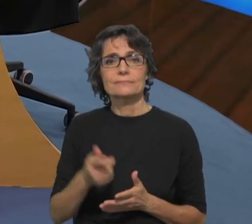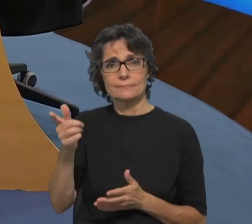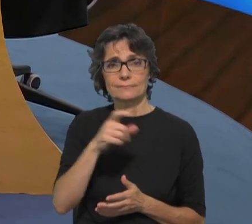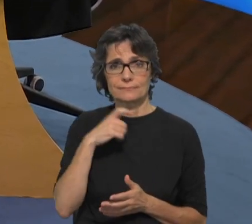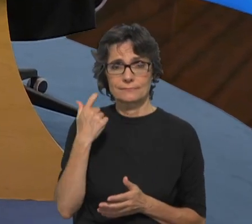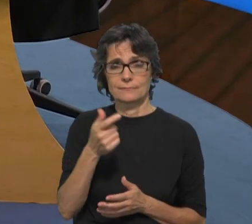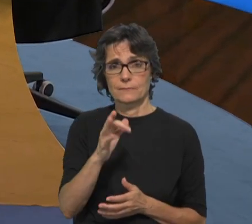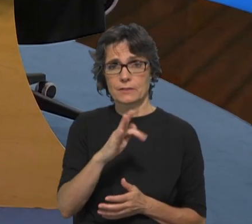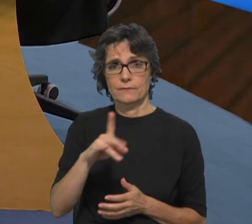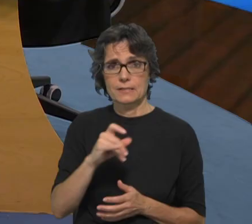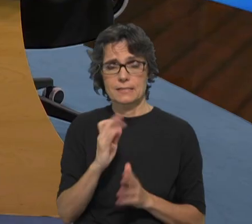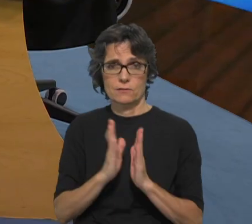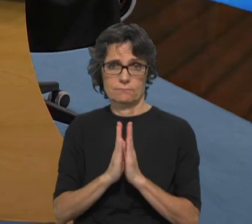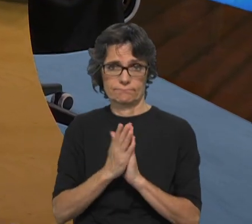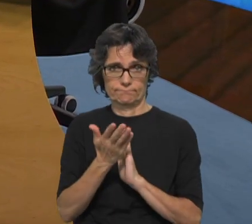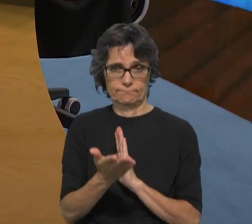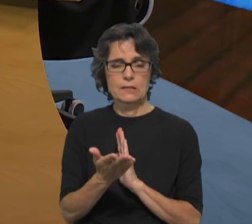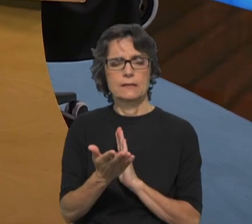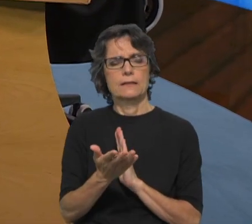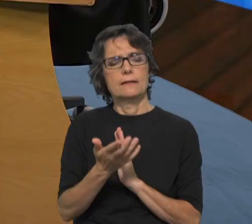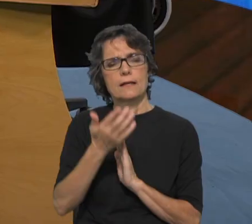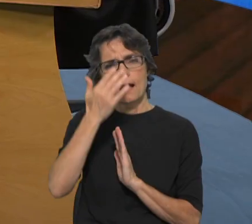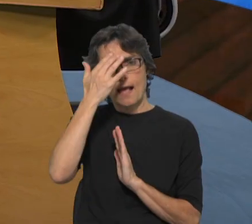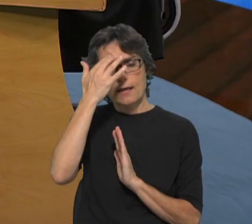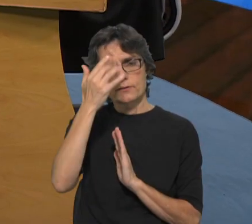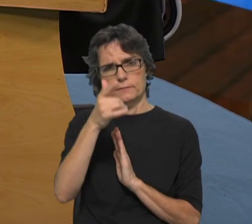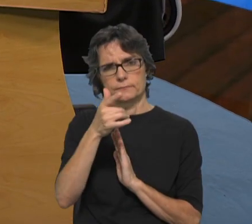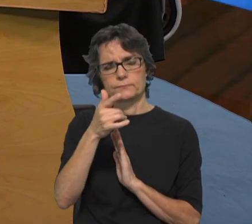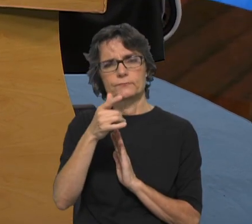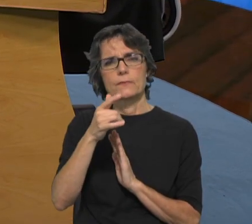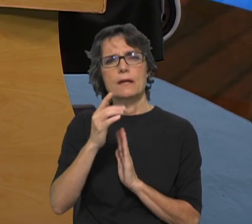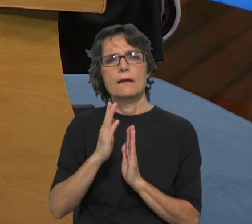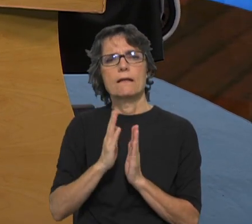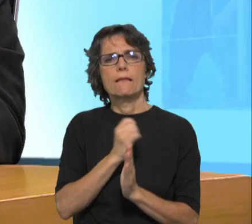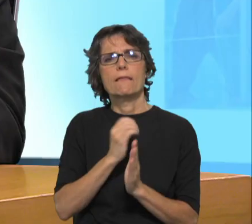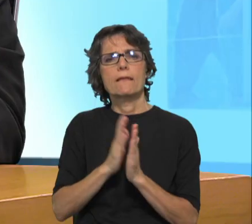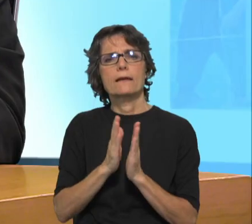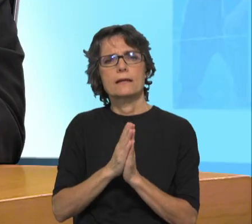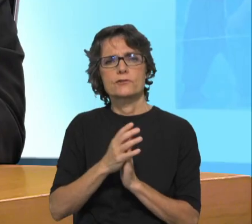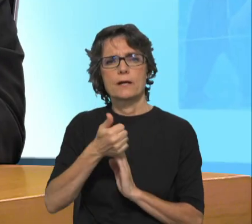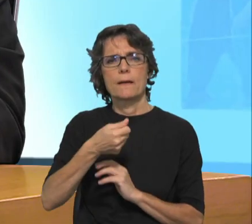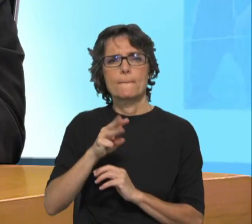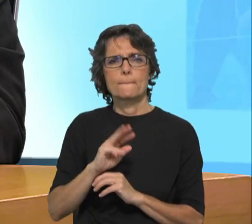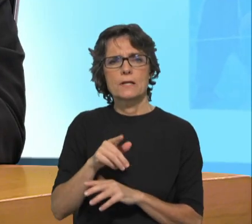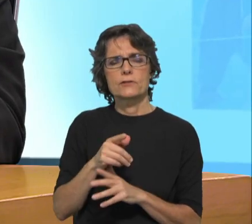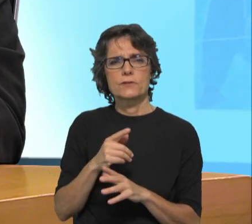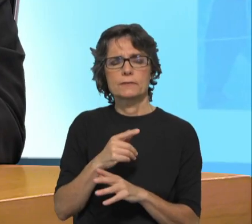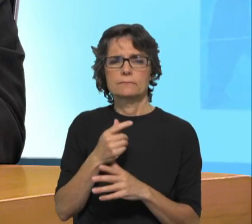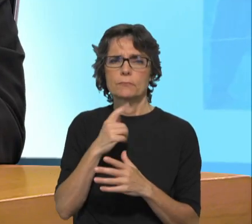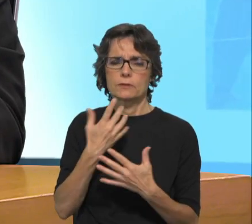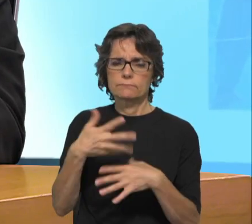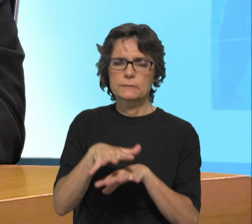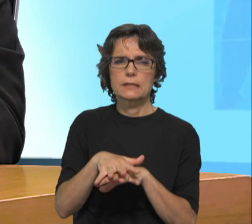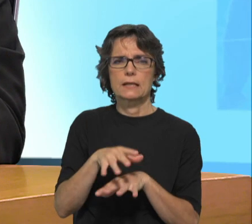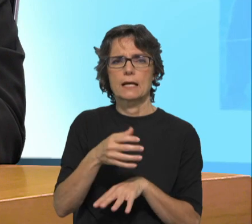da Diocese, o que é que sente que é importante também esta Igreja de Beja entregar ao Dom Fernando Paiva para se poder estruturar aquilo que são